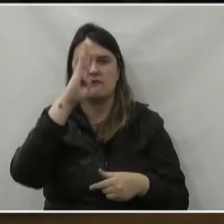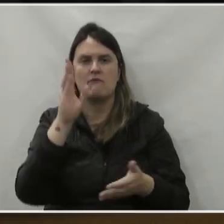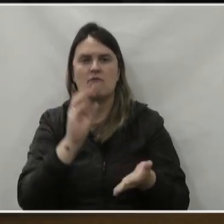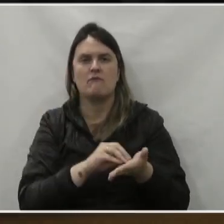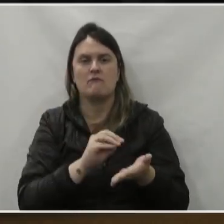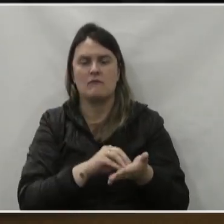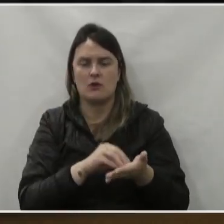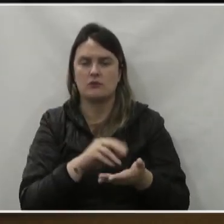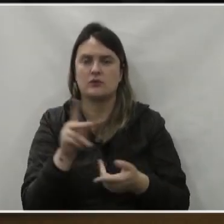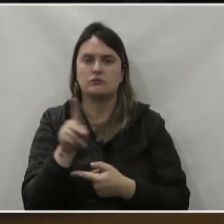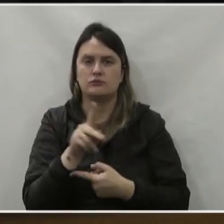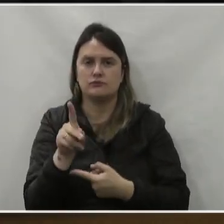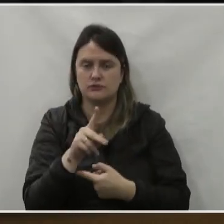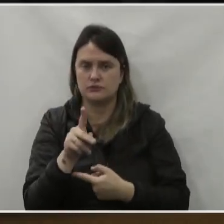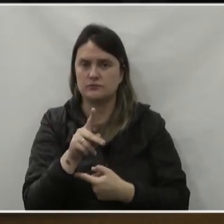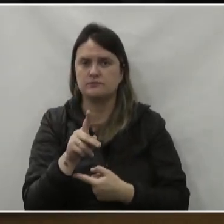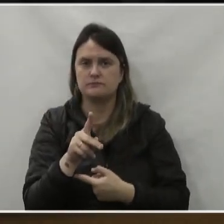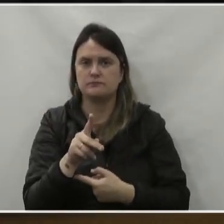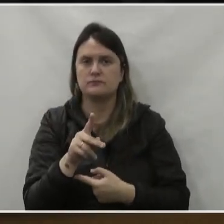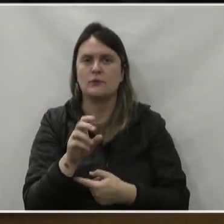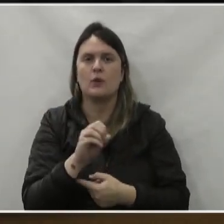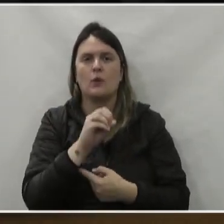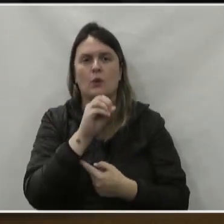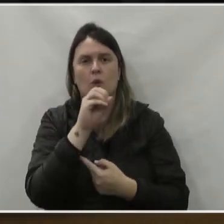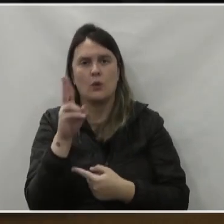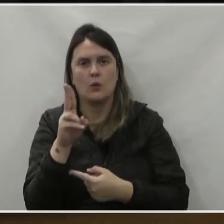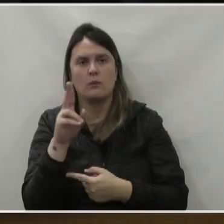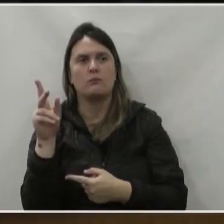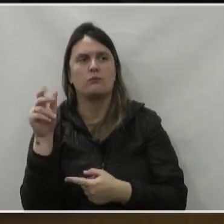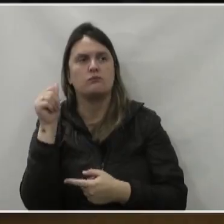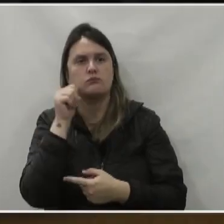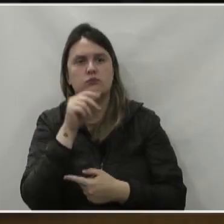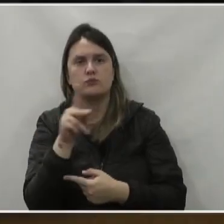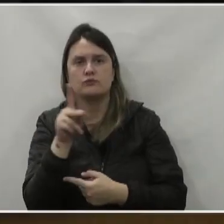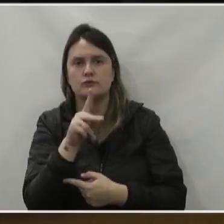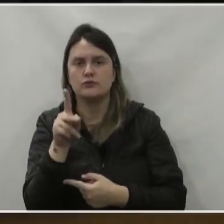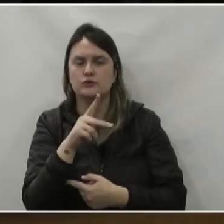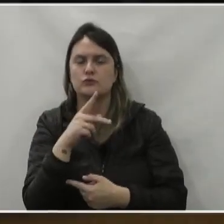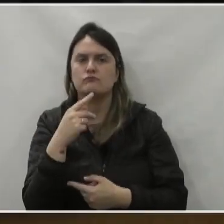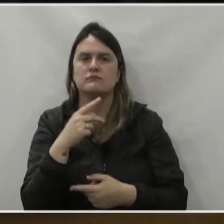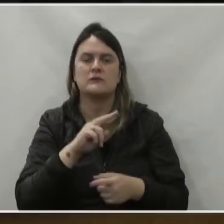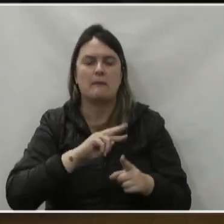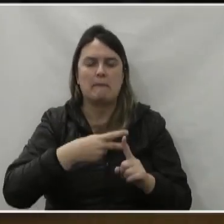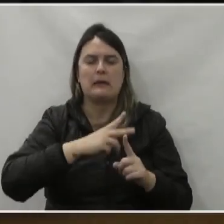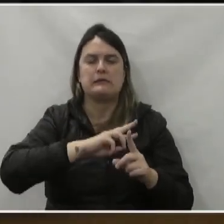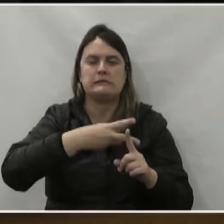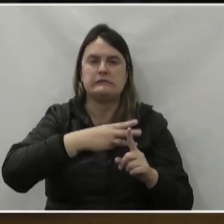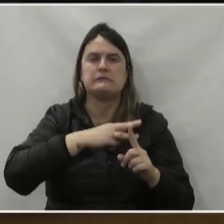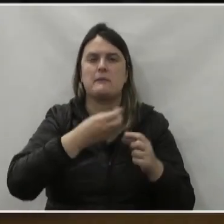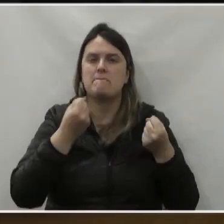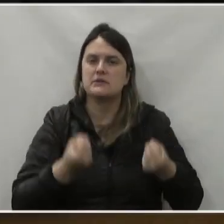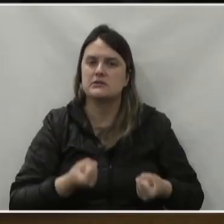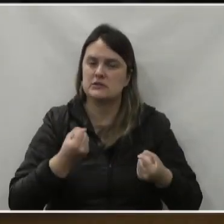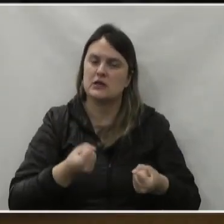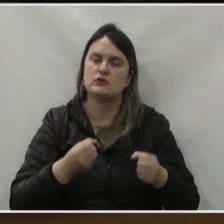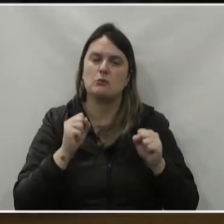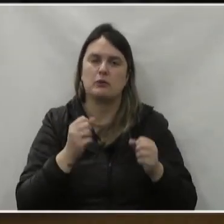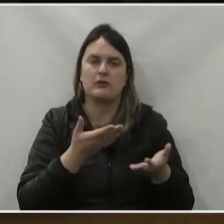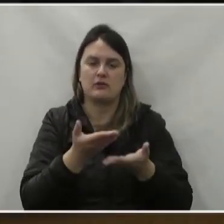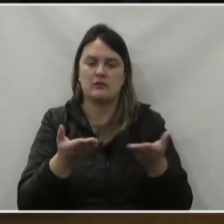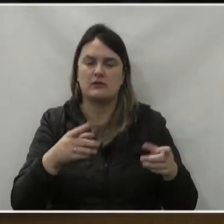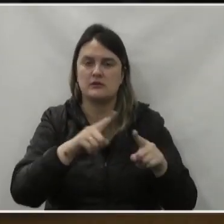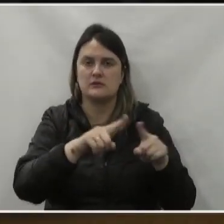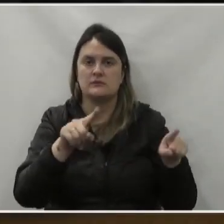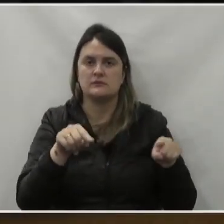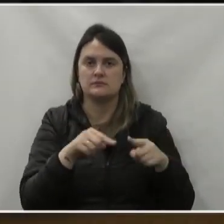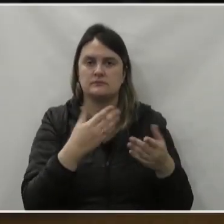faltando professores ou professoras aí se virando em 2, 3 para poder atender suas salas de